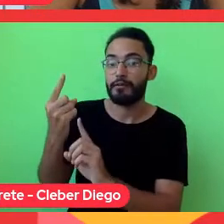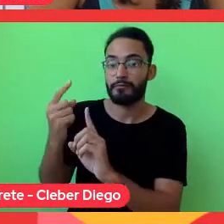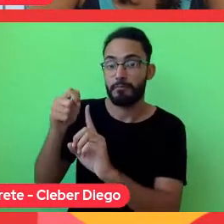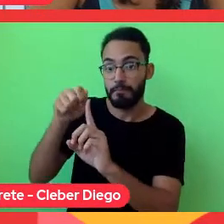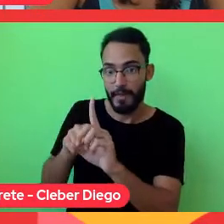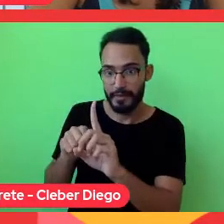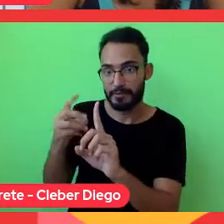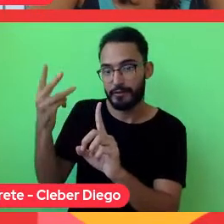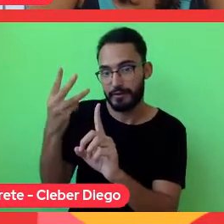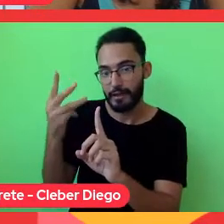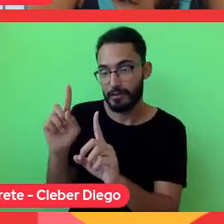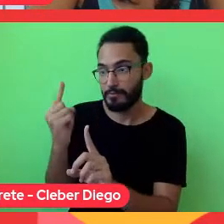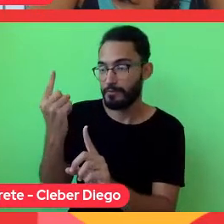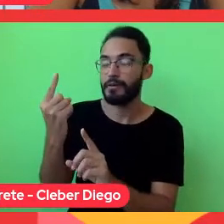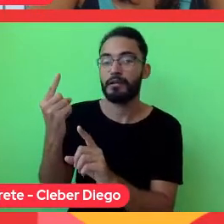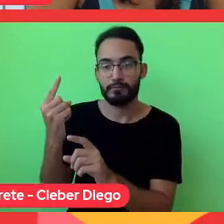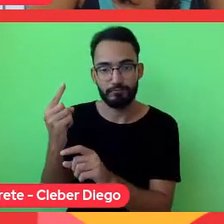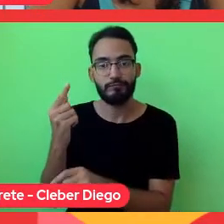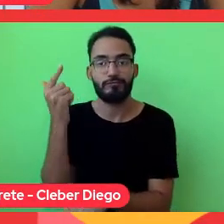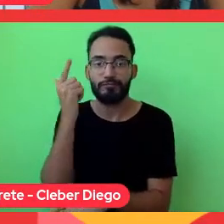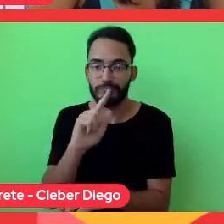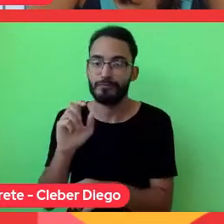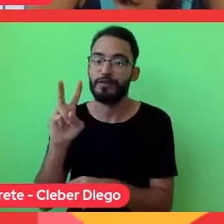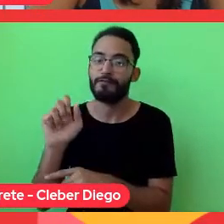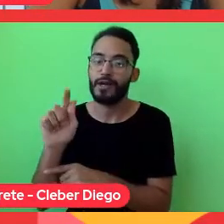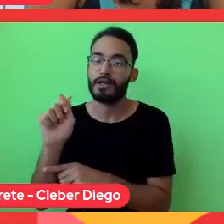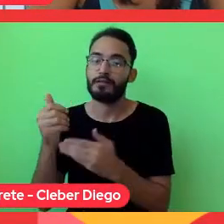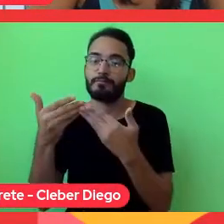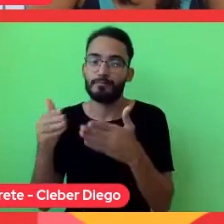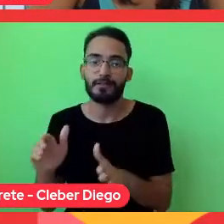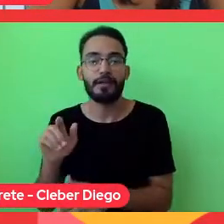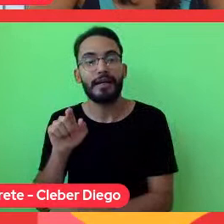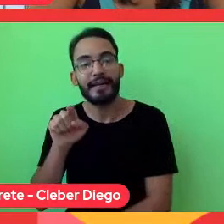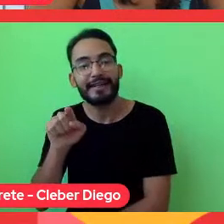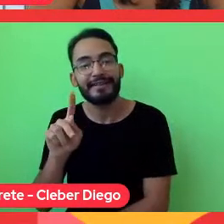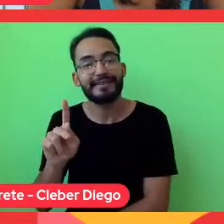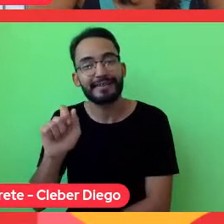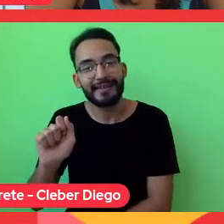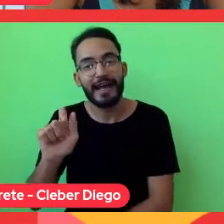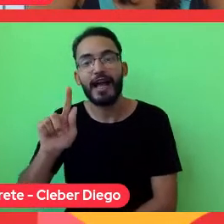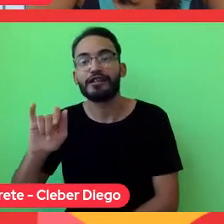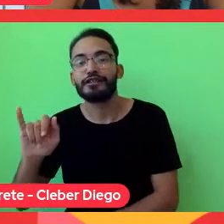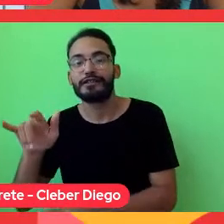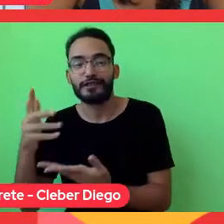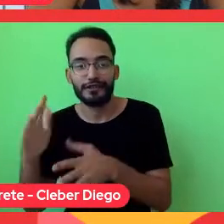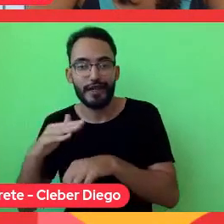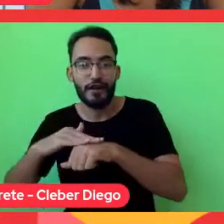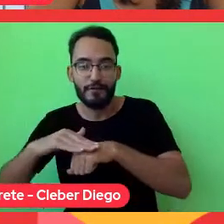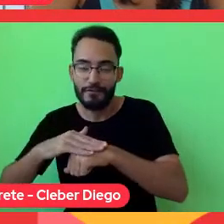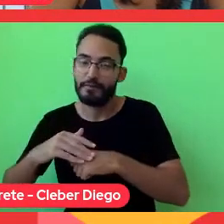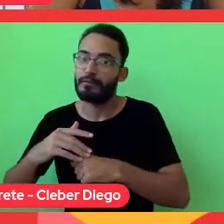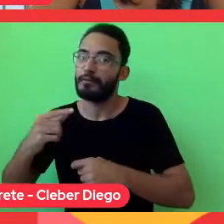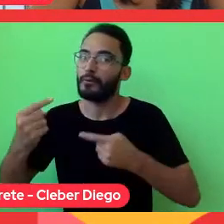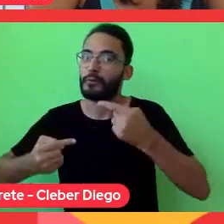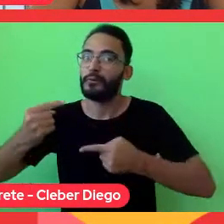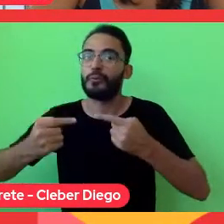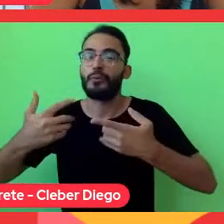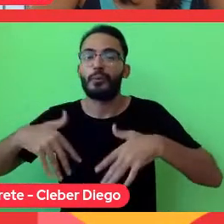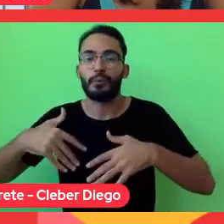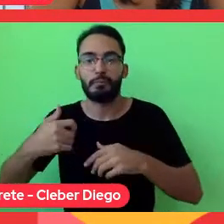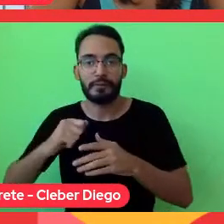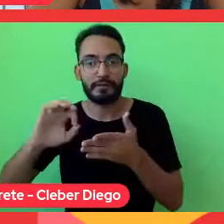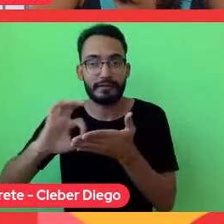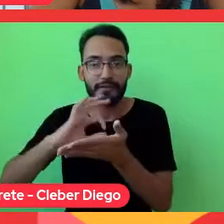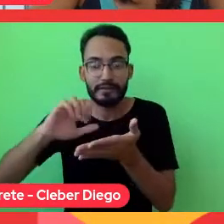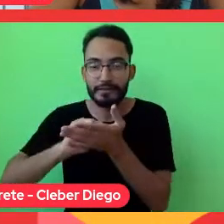não são muitas vagas, então assim como a Kai e a Gi comentaram aí, tem é uma batalha da inscrição, então a gente até